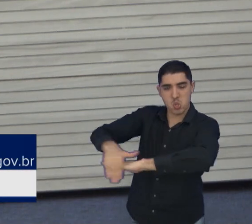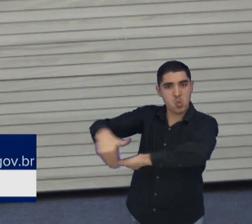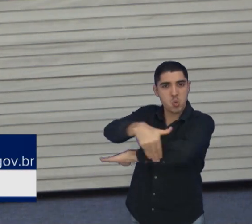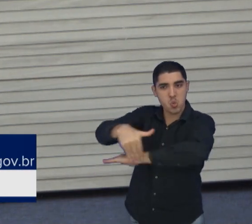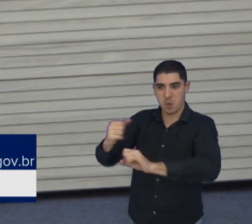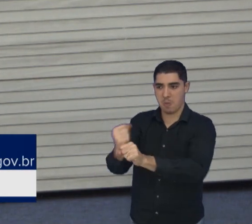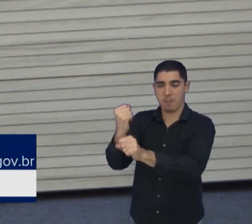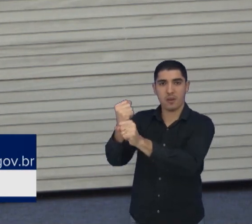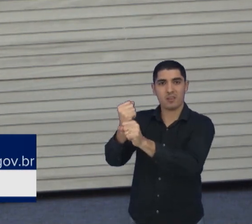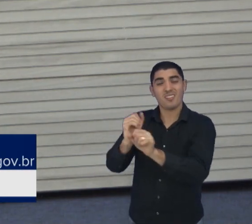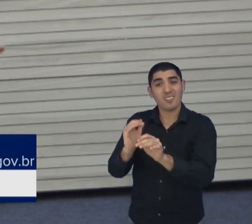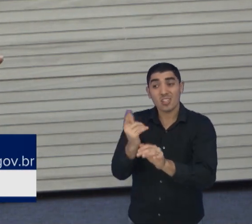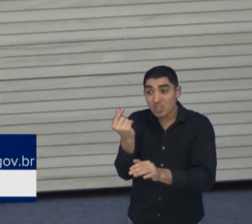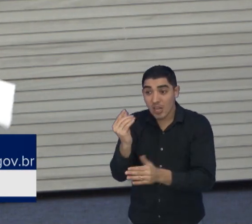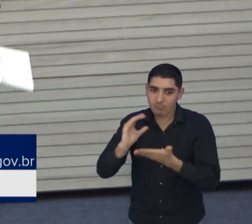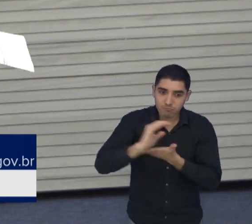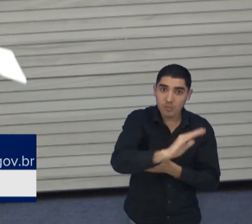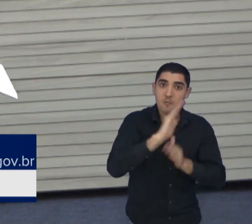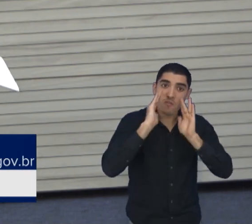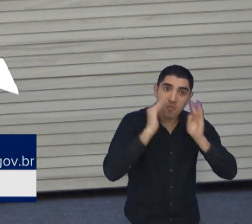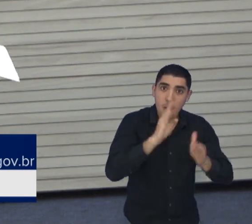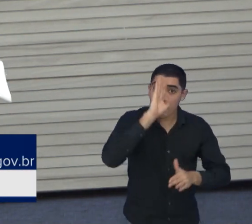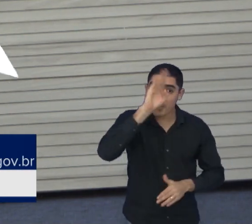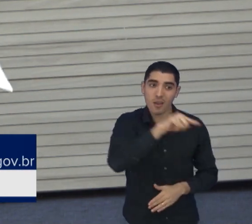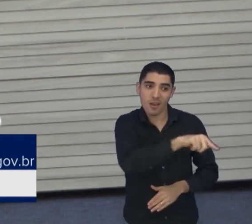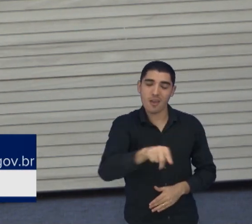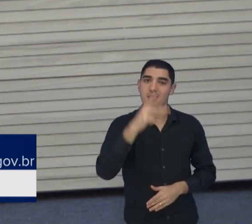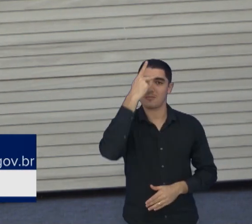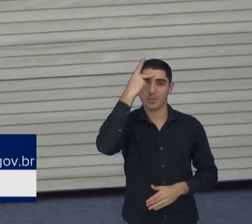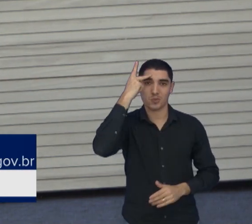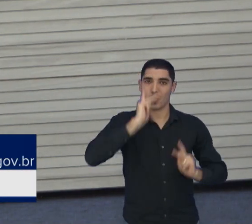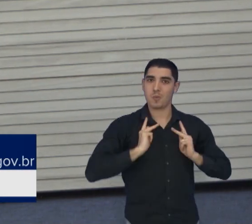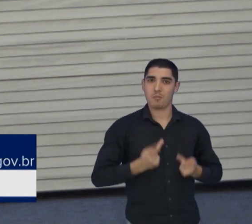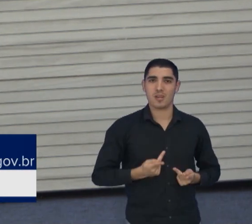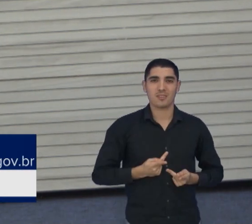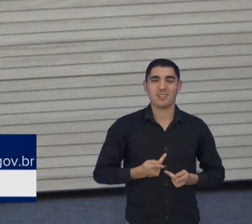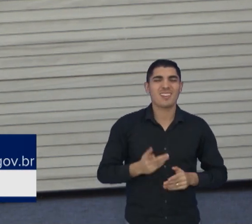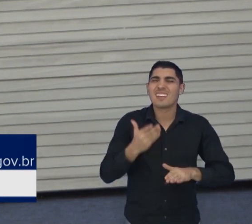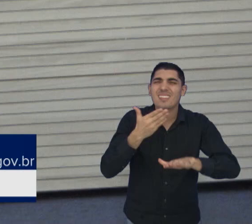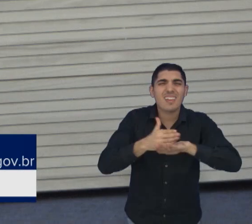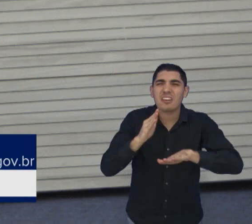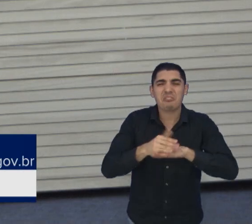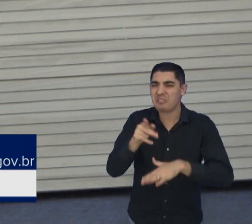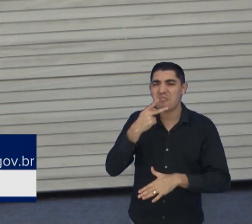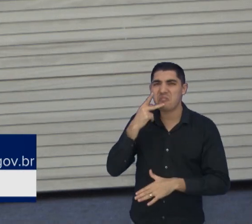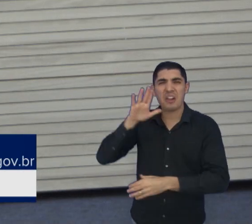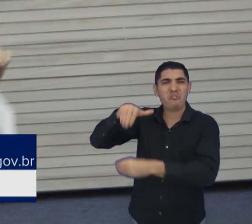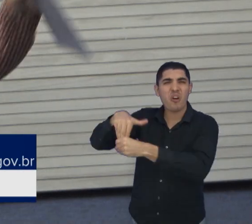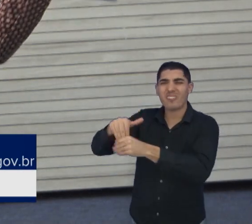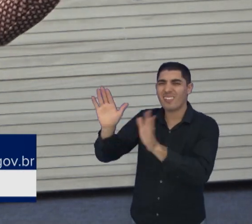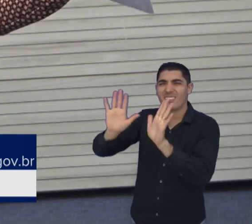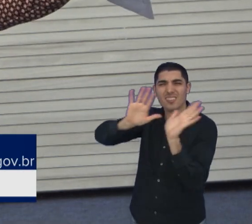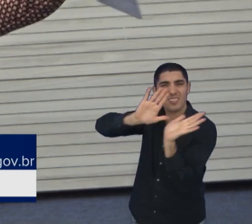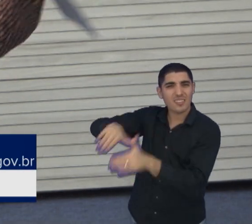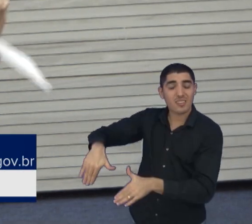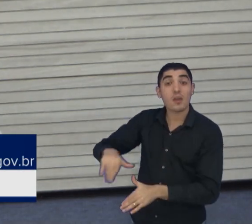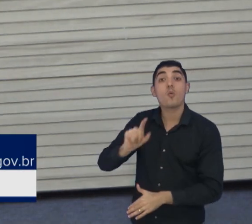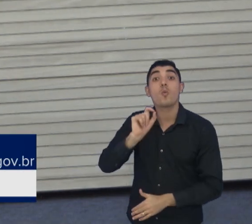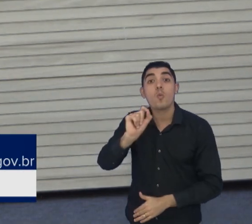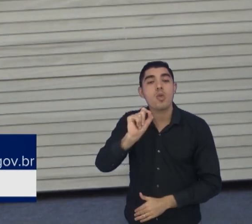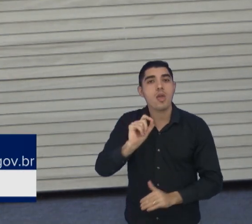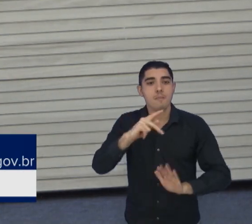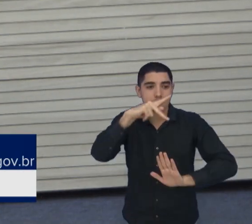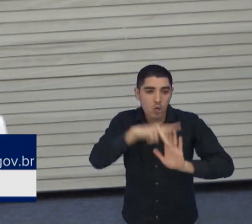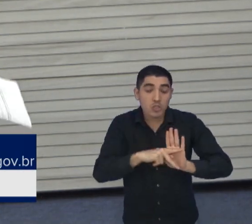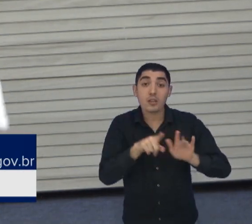pensar nas pessoas. Então aqui não é questão de eleição. Mulheres que não são prioridades, assim como o outro